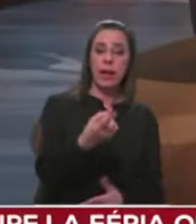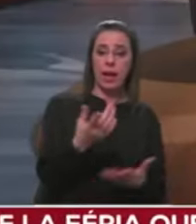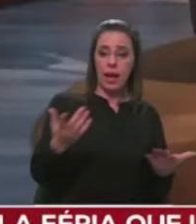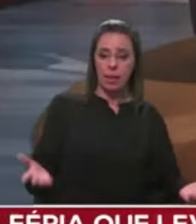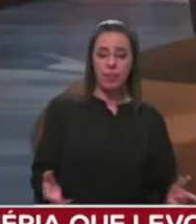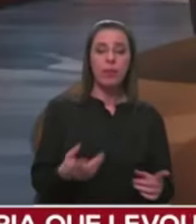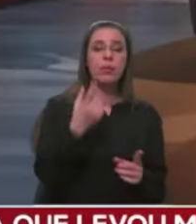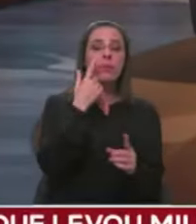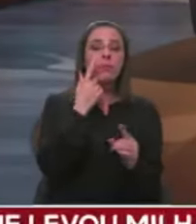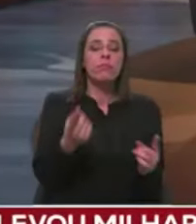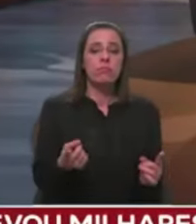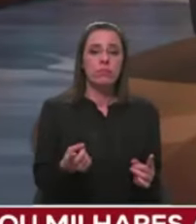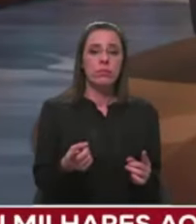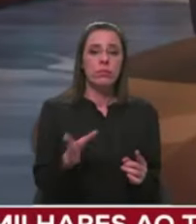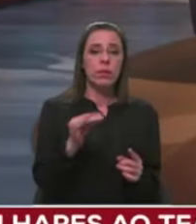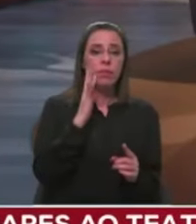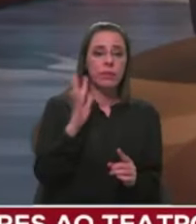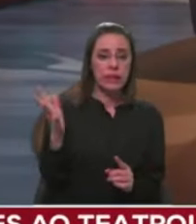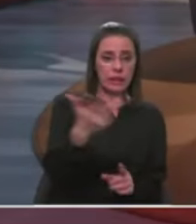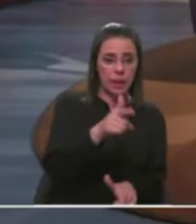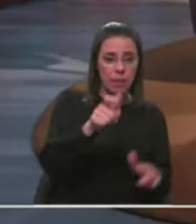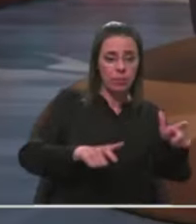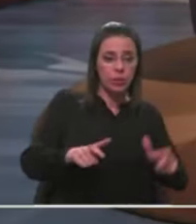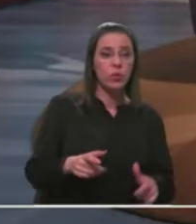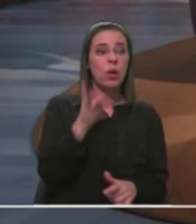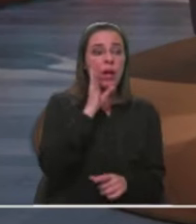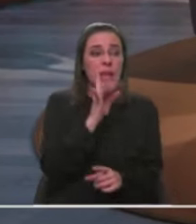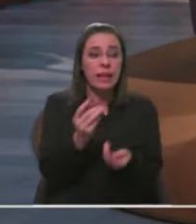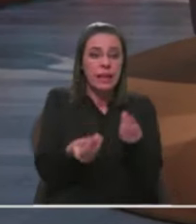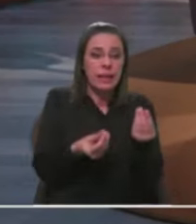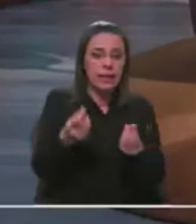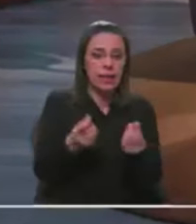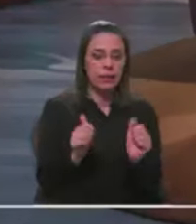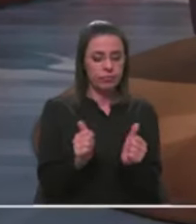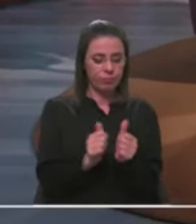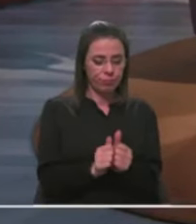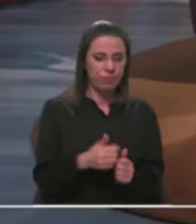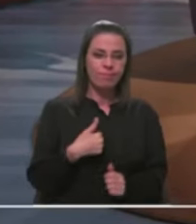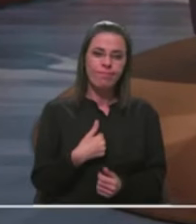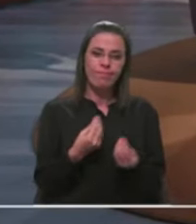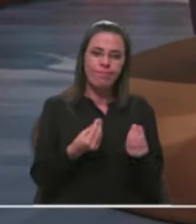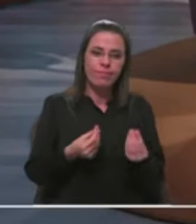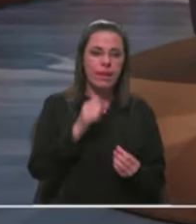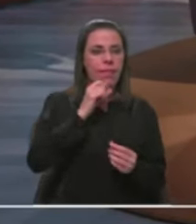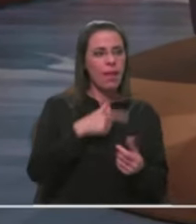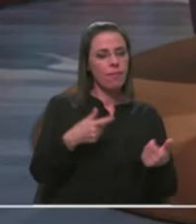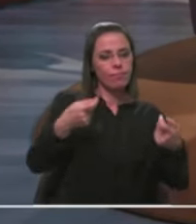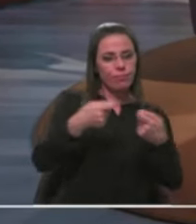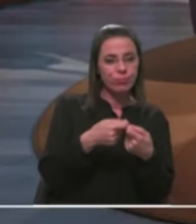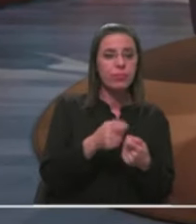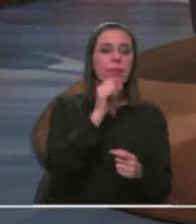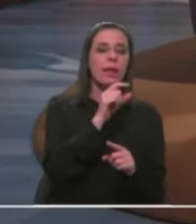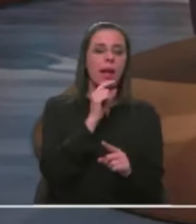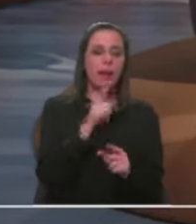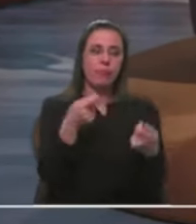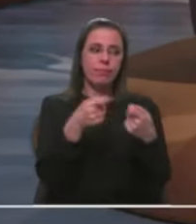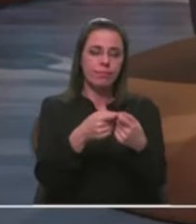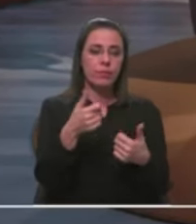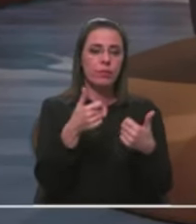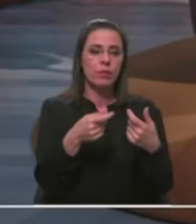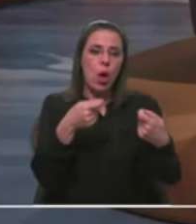rapidamente, conhecer o maior número de pessoas ou tentar pelo menos rodear-me daquelas que eu achava que se podiam ser mais